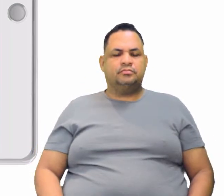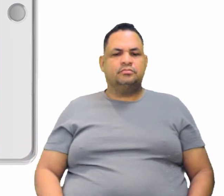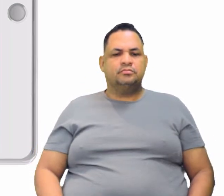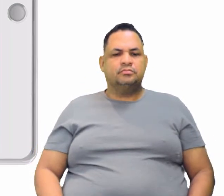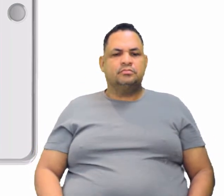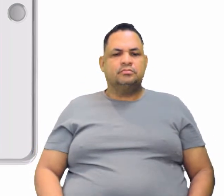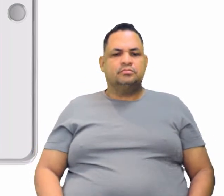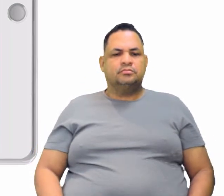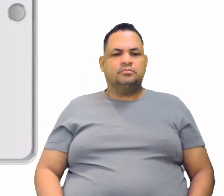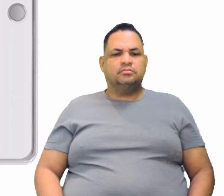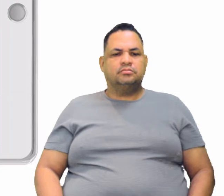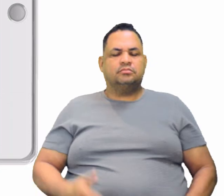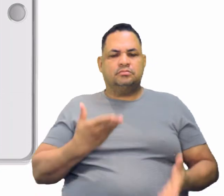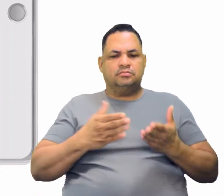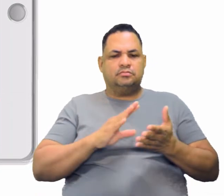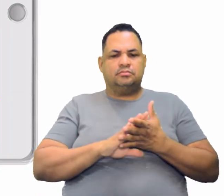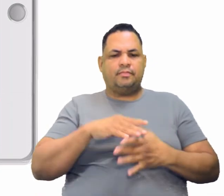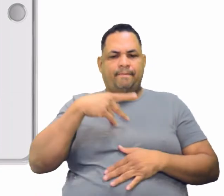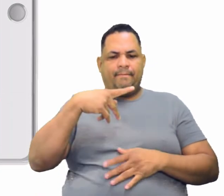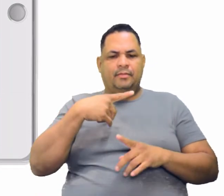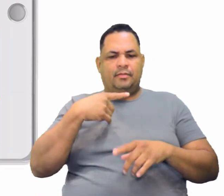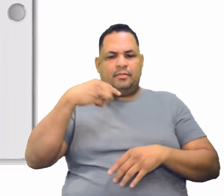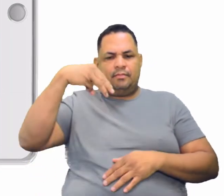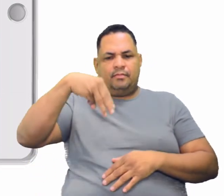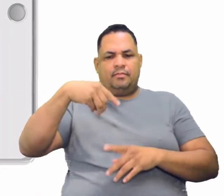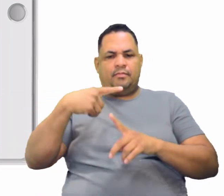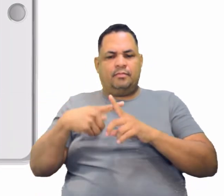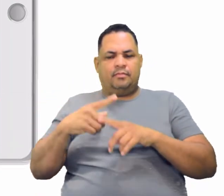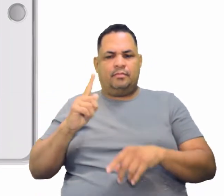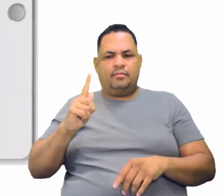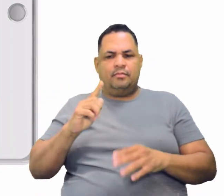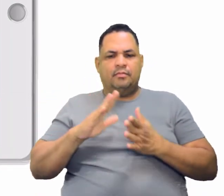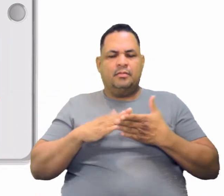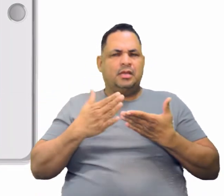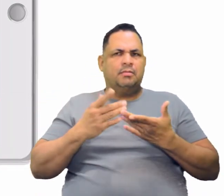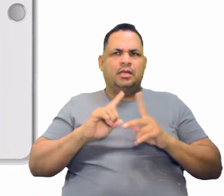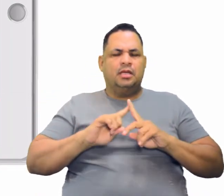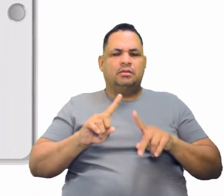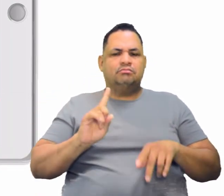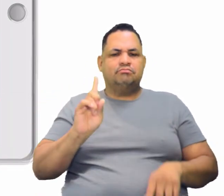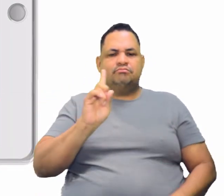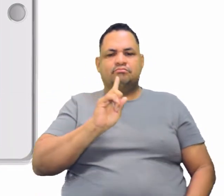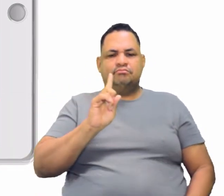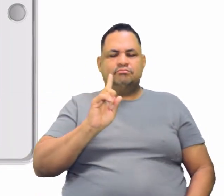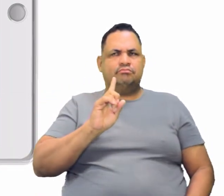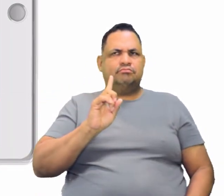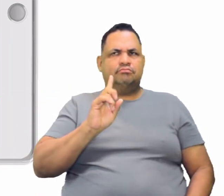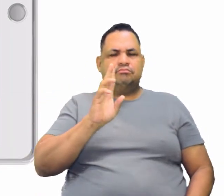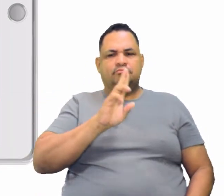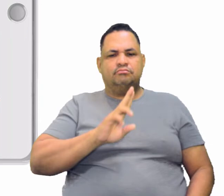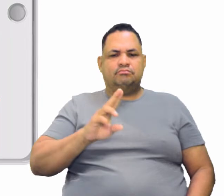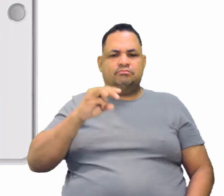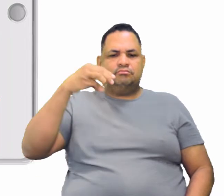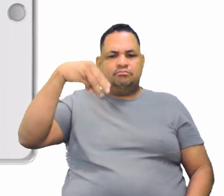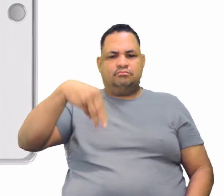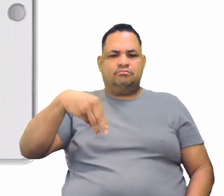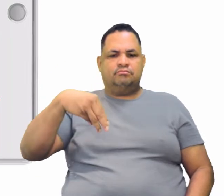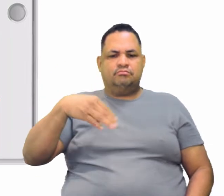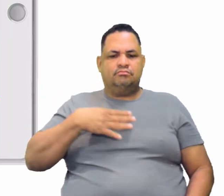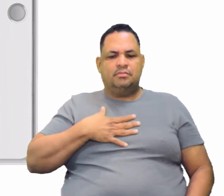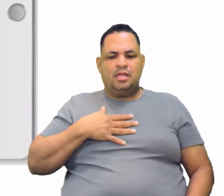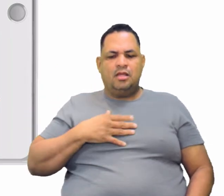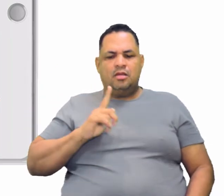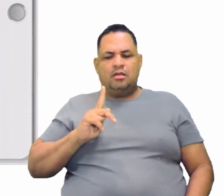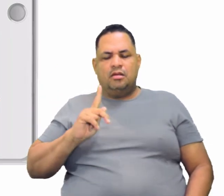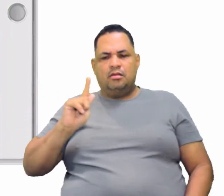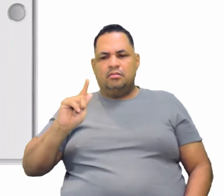sua massa vezes a aceleração da gravidade. É claro que ninguém usa, né? Eu estou massando 80 quilogramas, eu estou